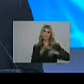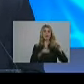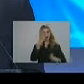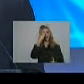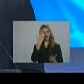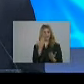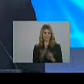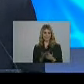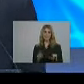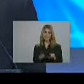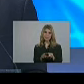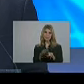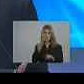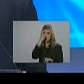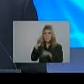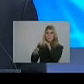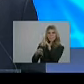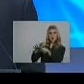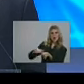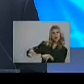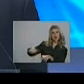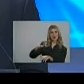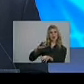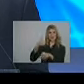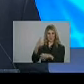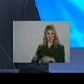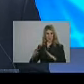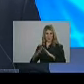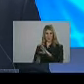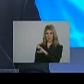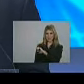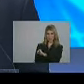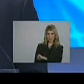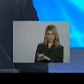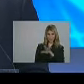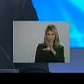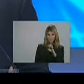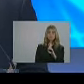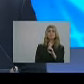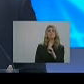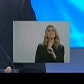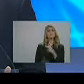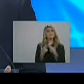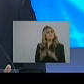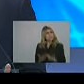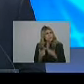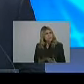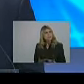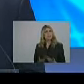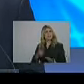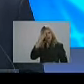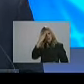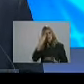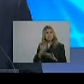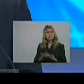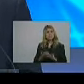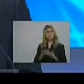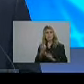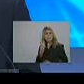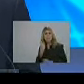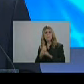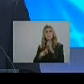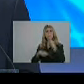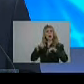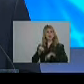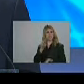acredito que o povo carioca, que foi paciente e que soube, que acreditou nessa transformação,